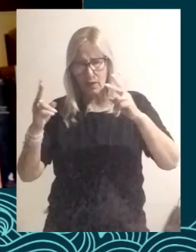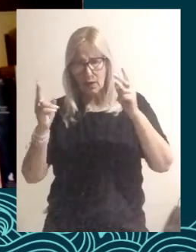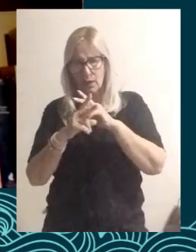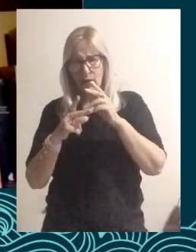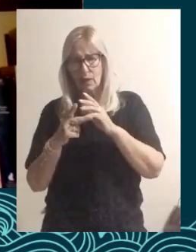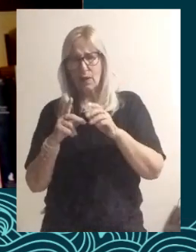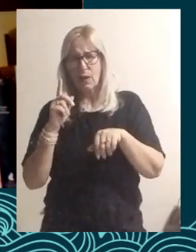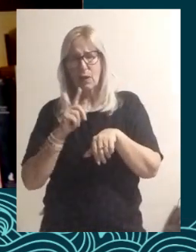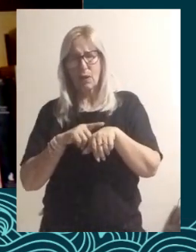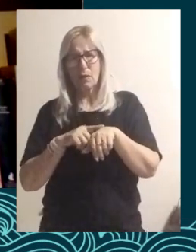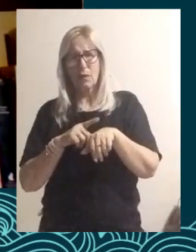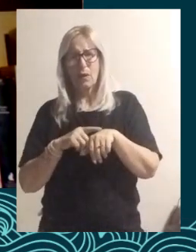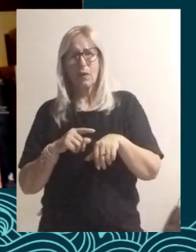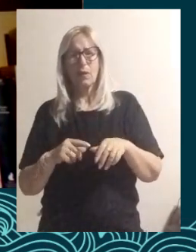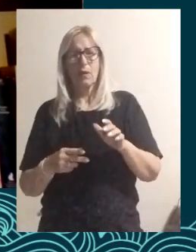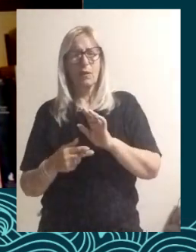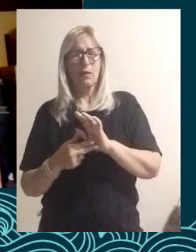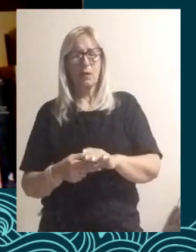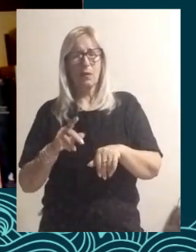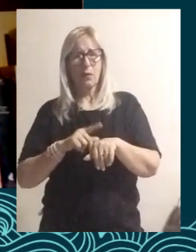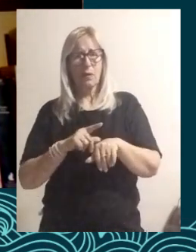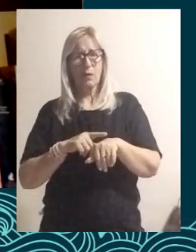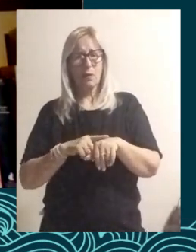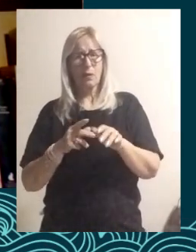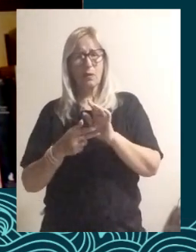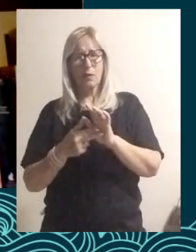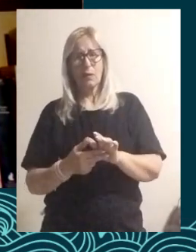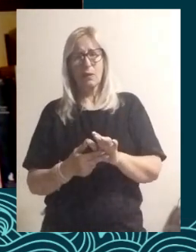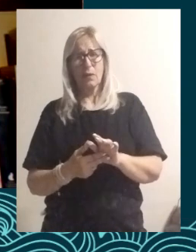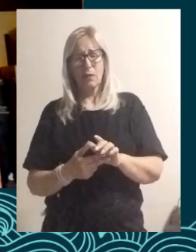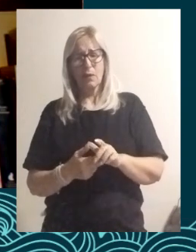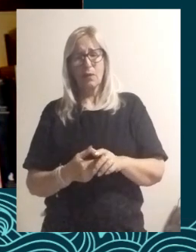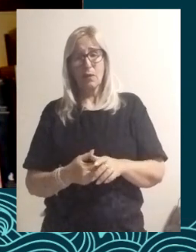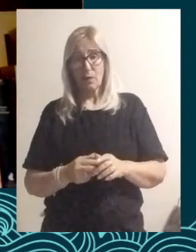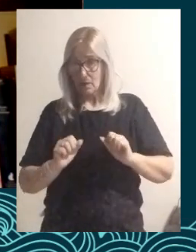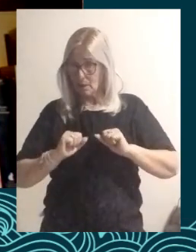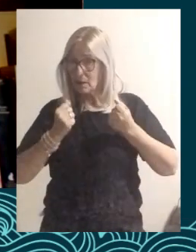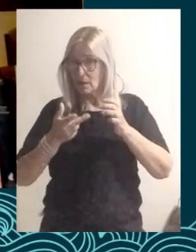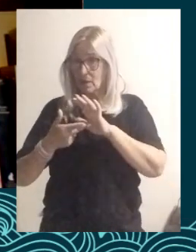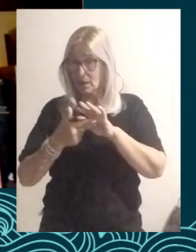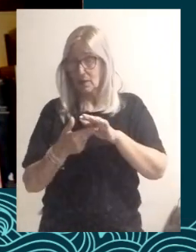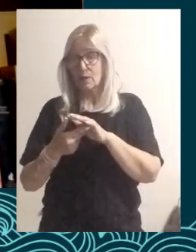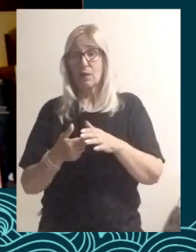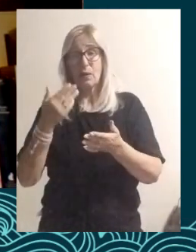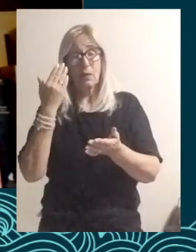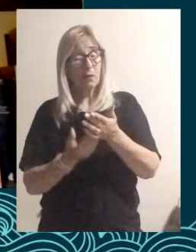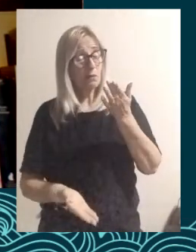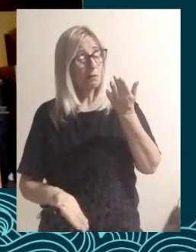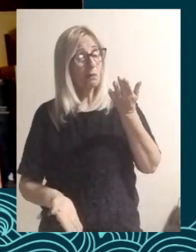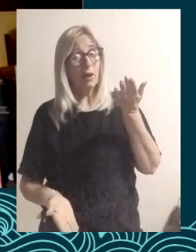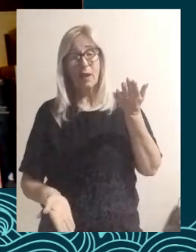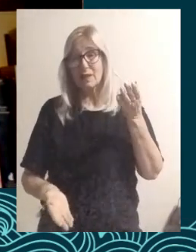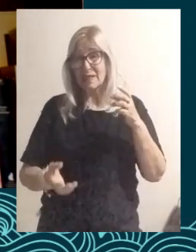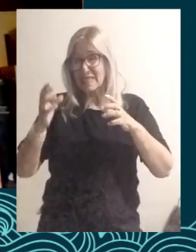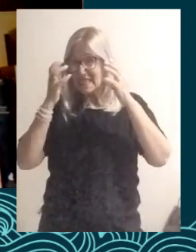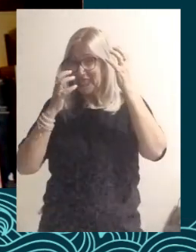você fala que a tempestade nem sempre é o pior momento, né? Mas que a calmaria pode ser bem desafiadora,